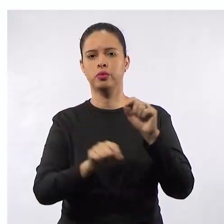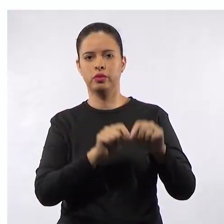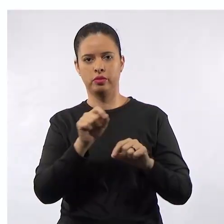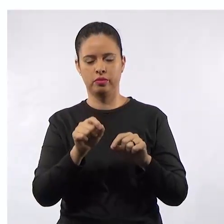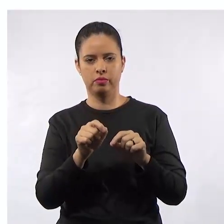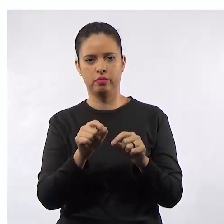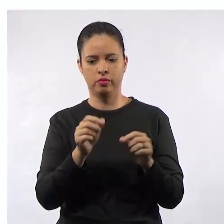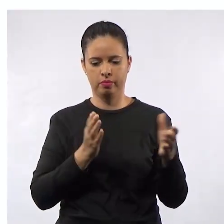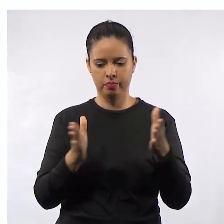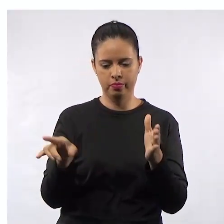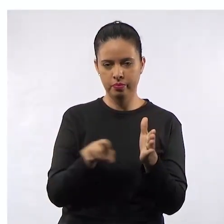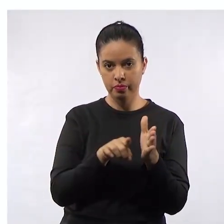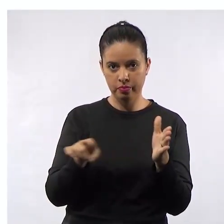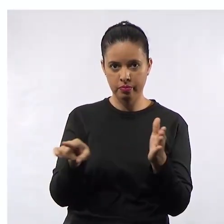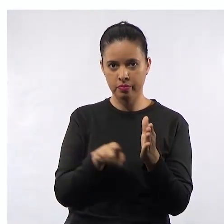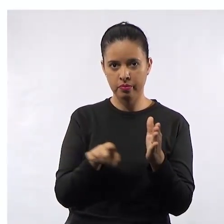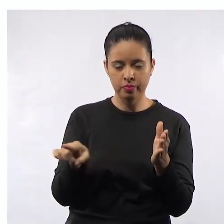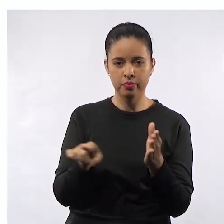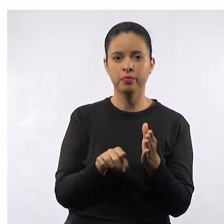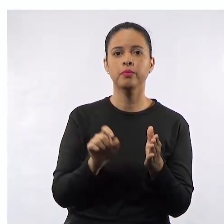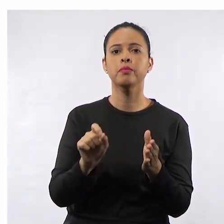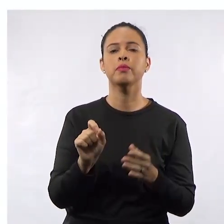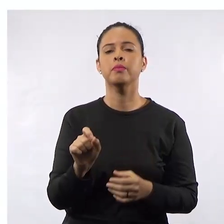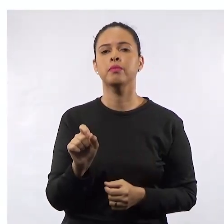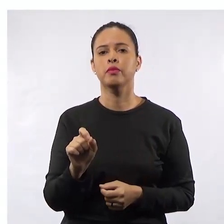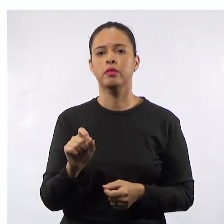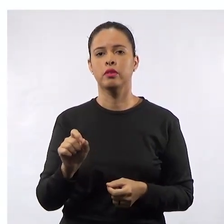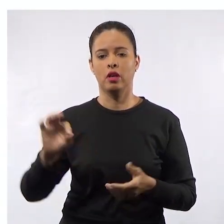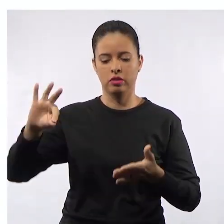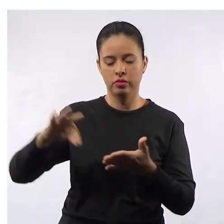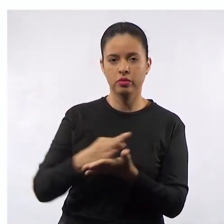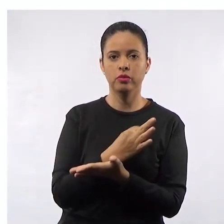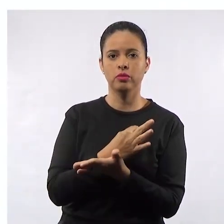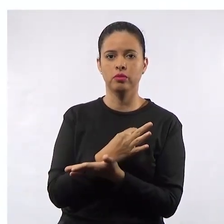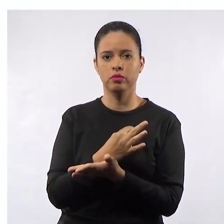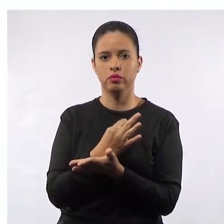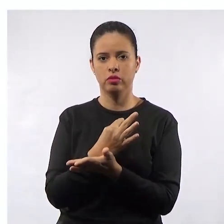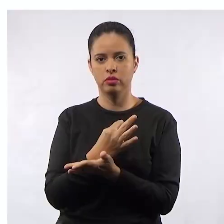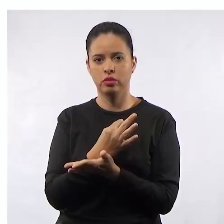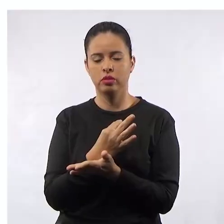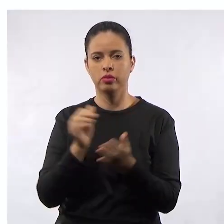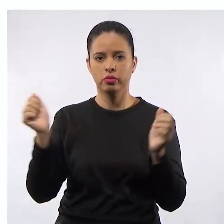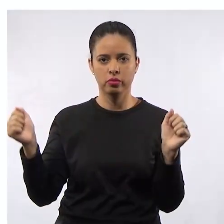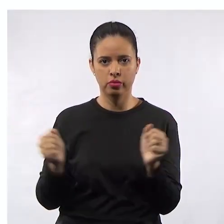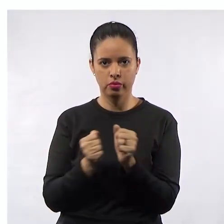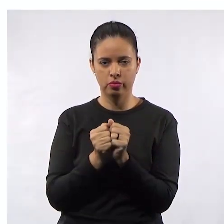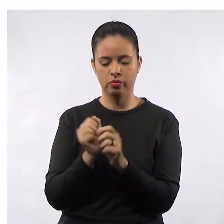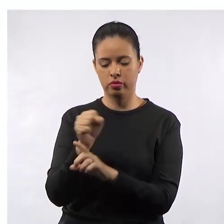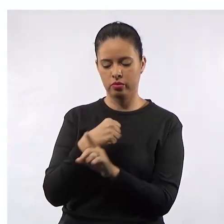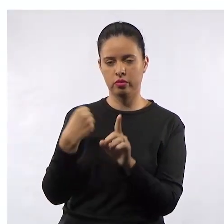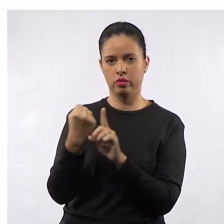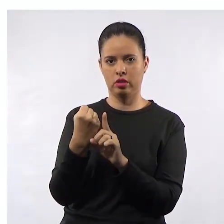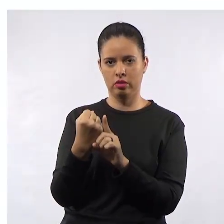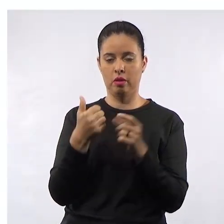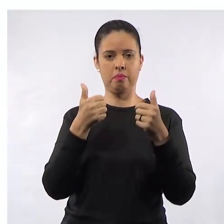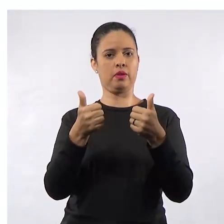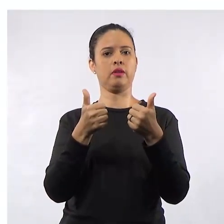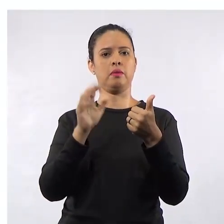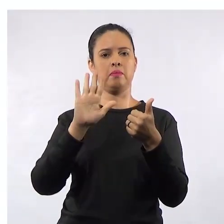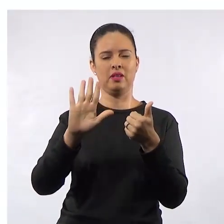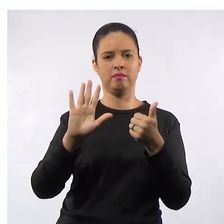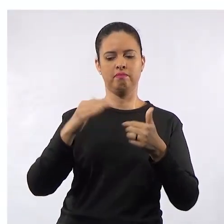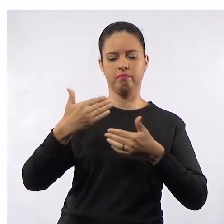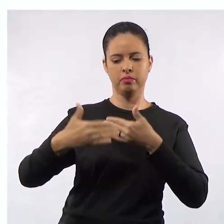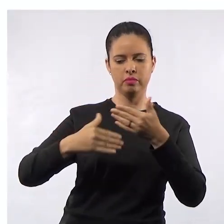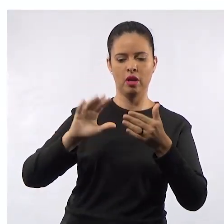Na época que ele assinou lá para tá fazendo parte da sociedade ele tava